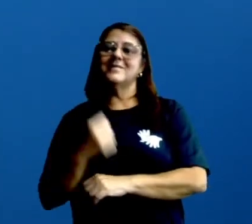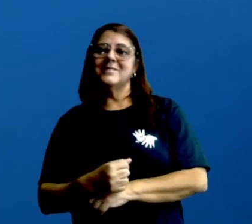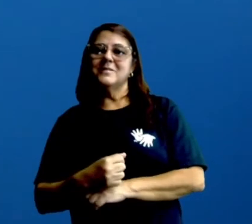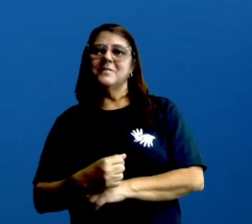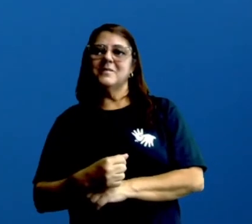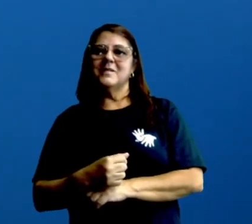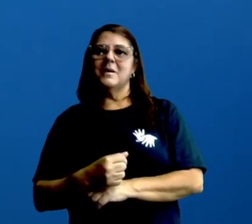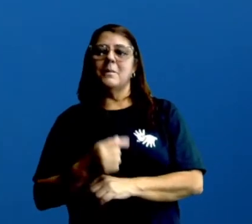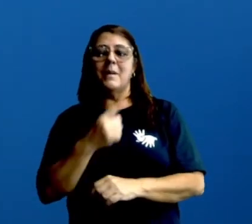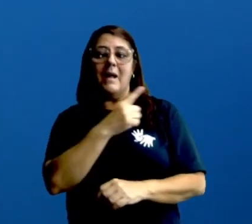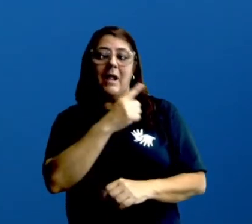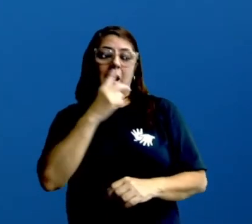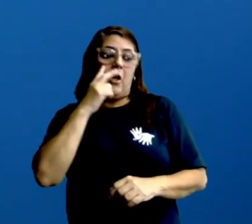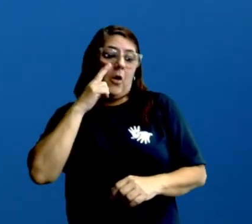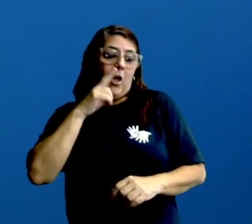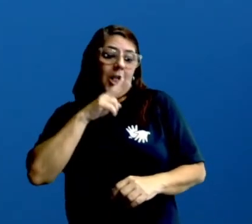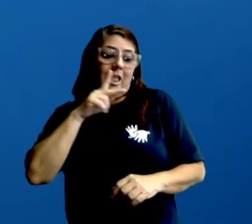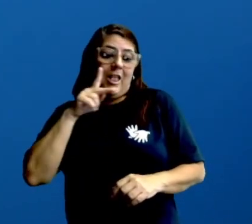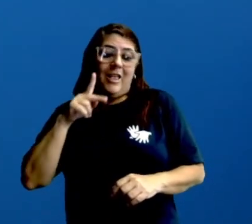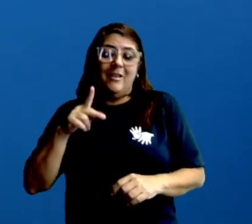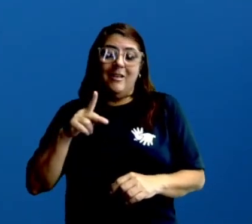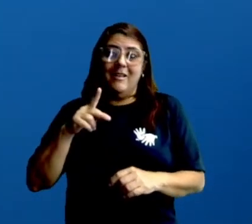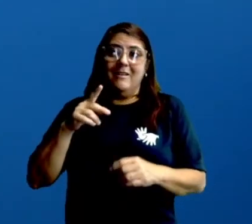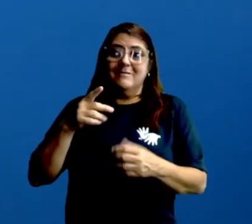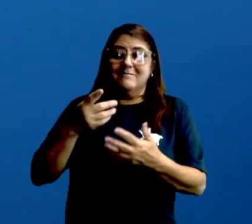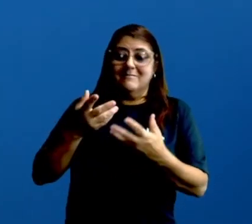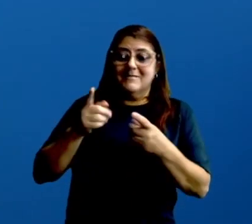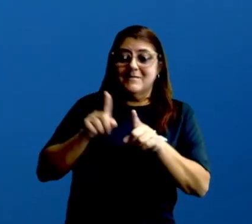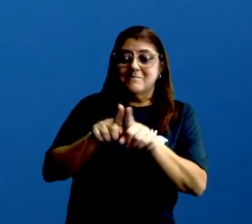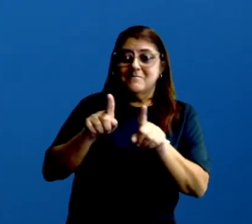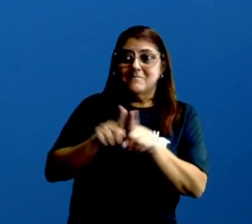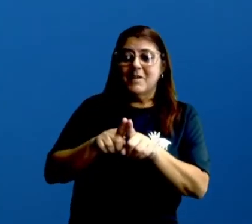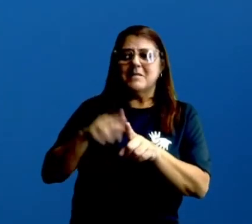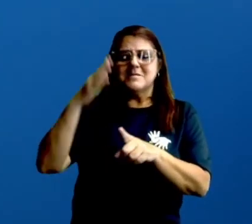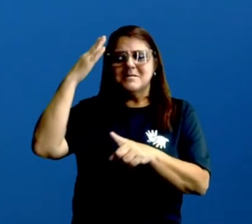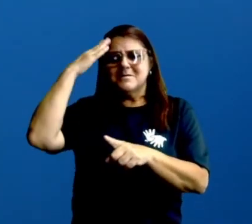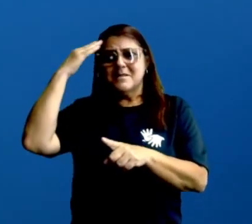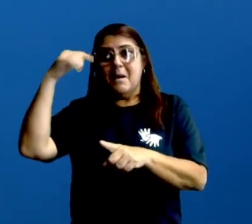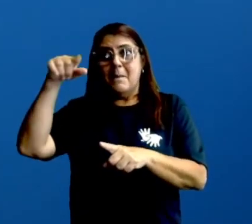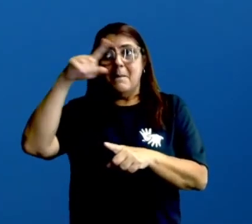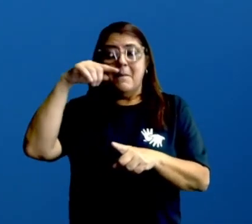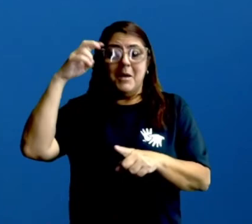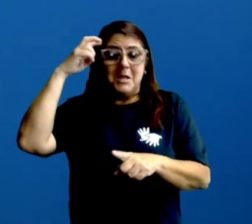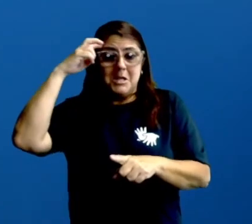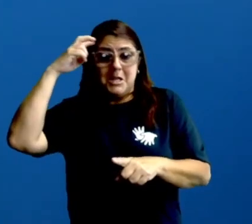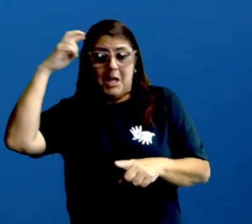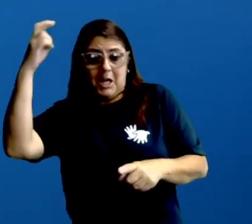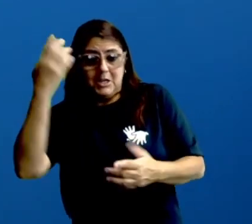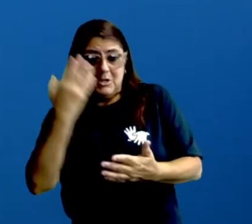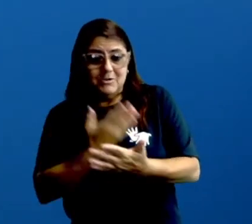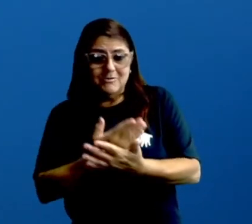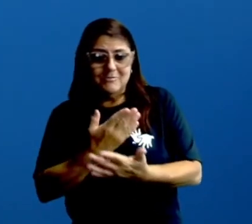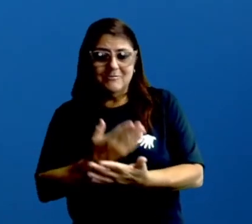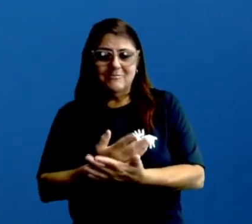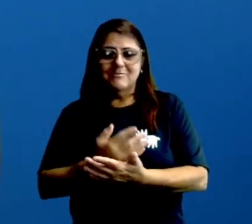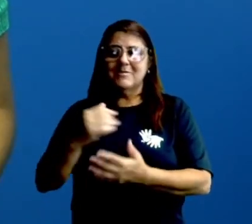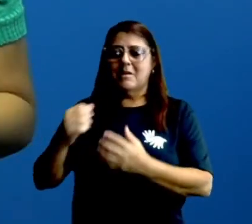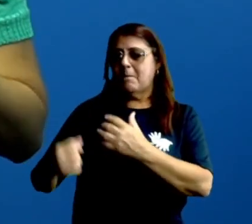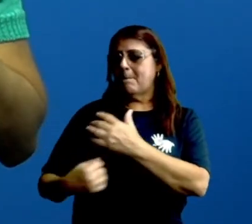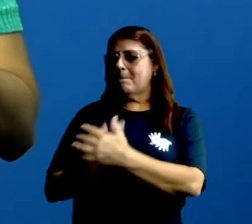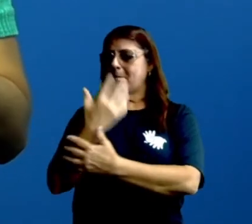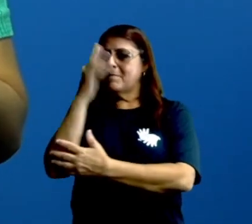professora que ela manda para mim para eu olhar como vocês estão bem aí sabidos no sentido de estudar Flora